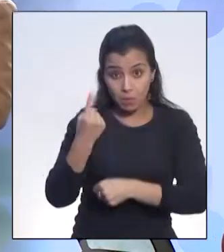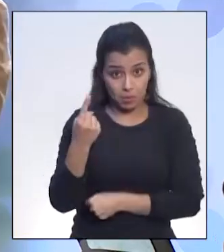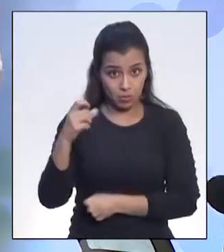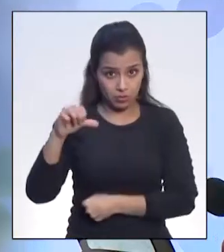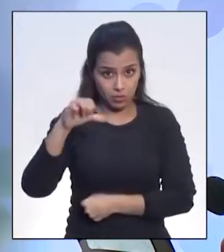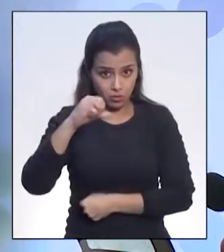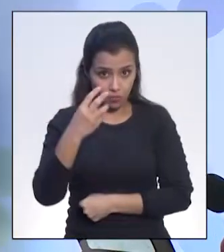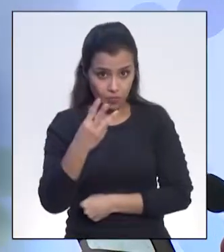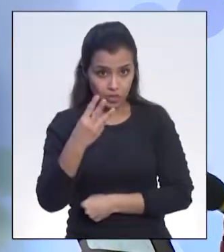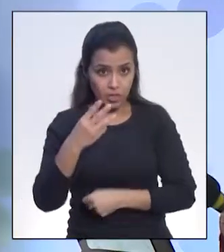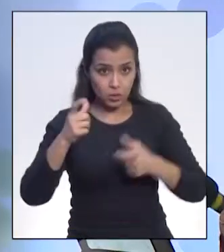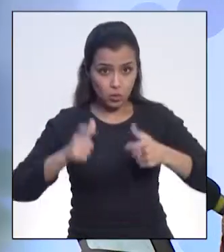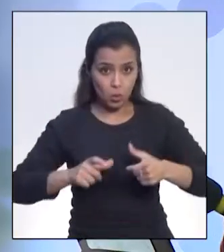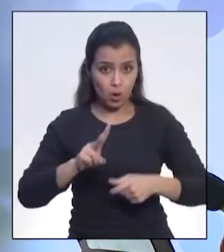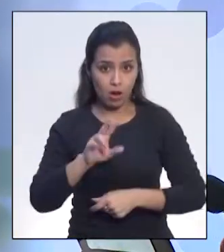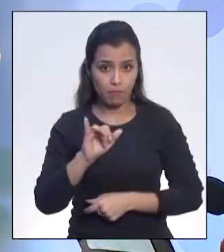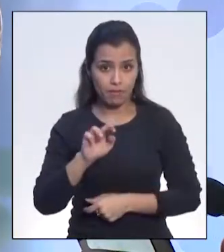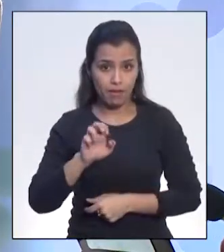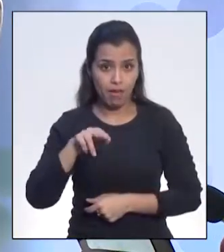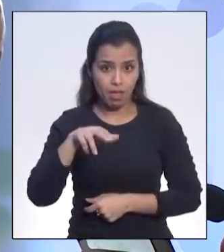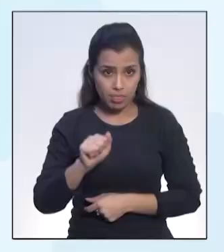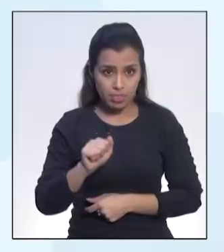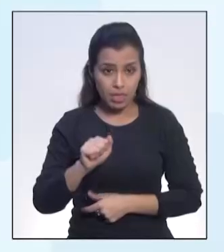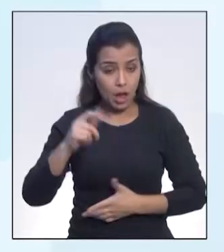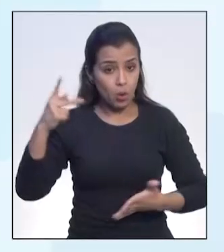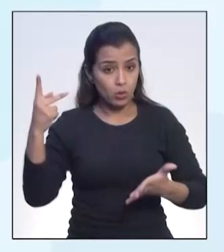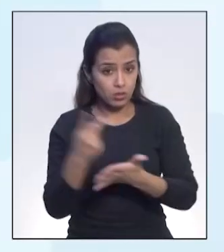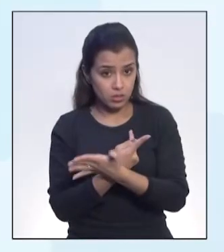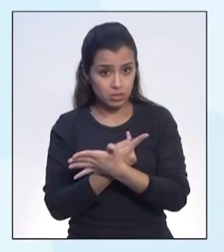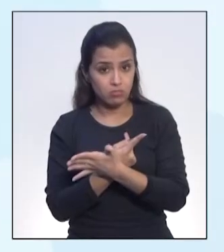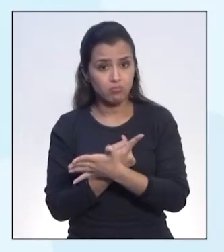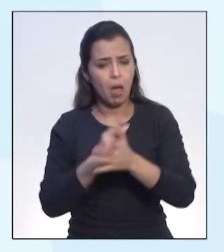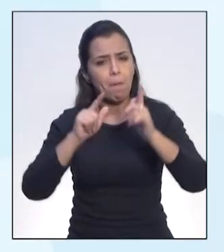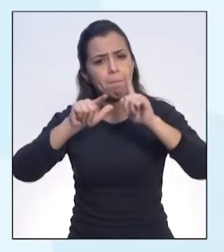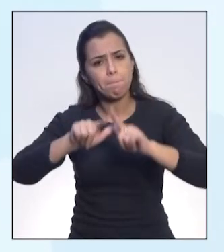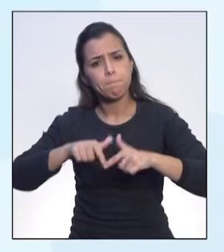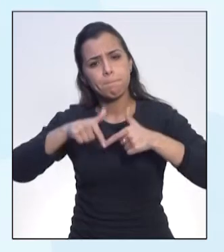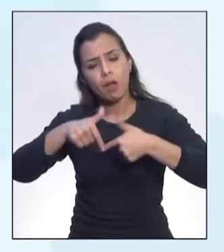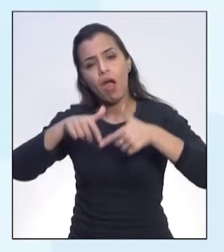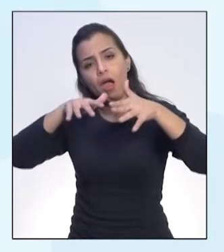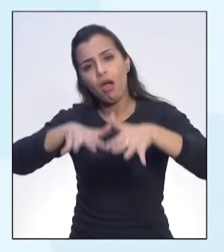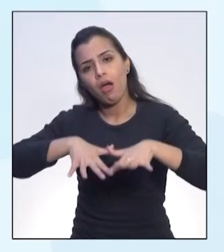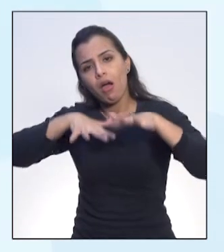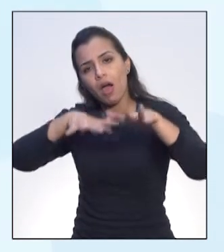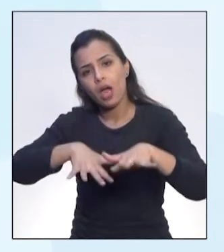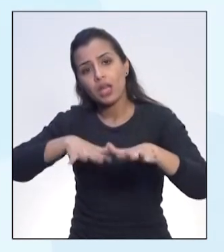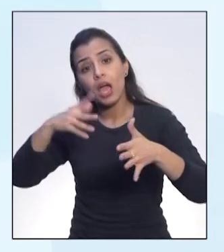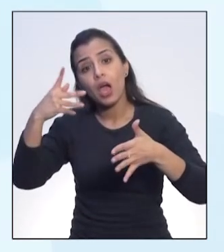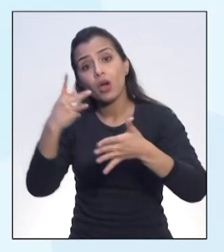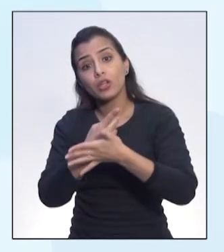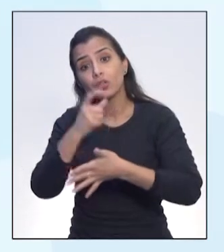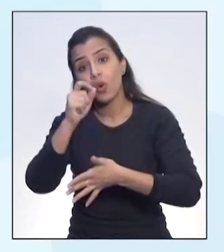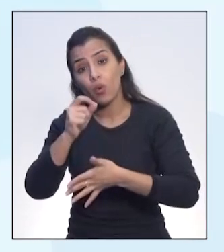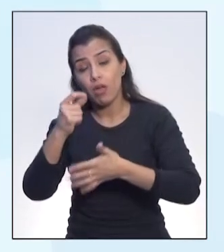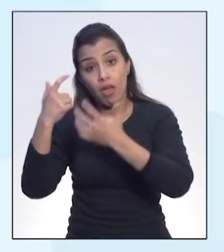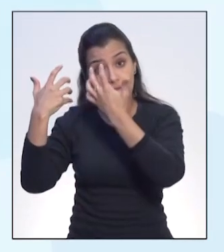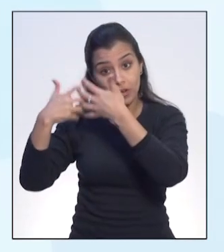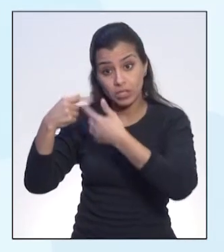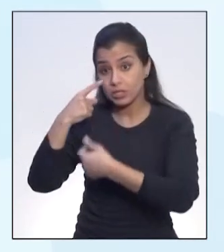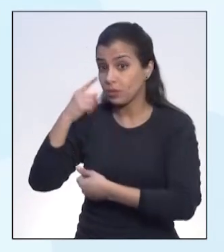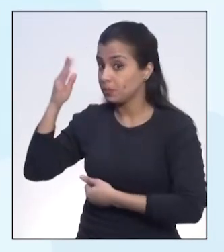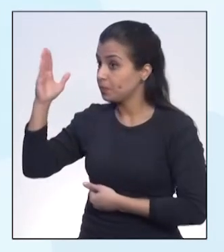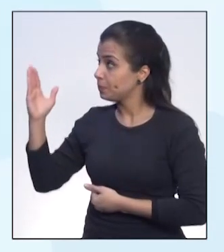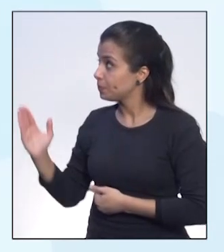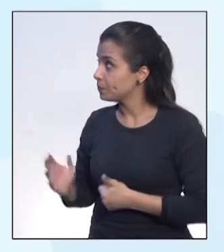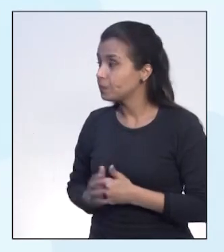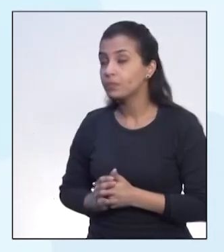1993, em Viena, aconteceu uma conferência de luta pelos direitos das mulheres e houve a seguinte reflexão.